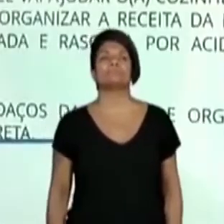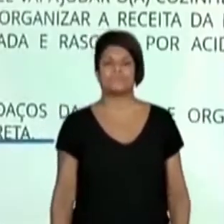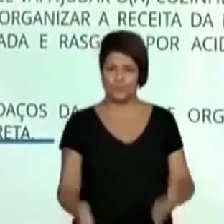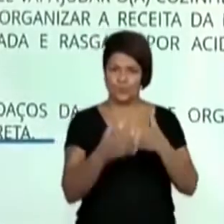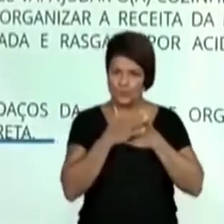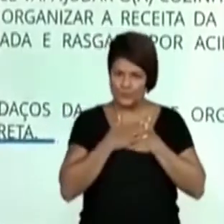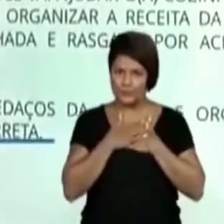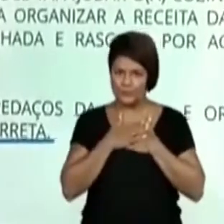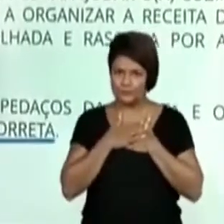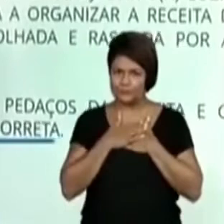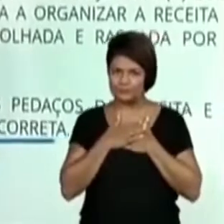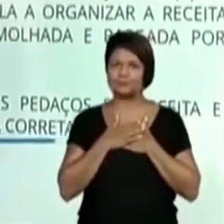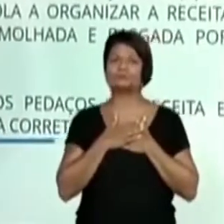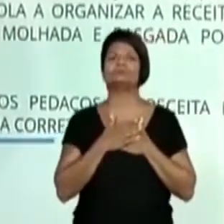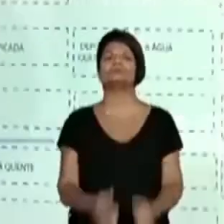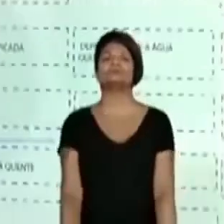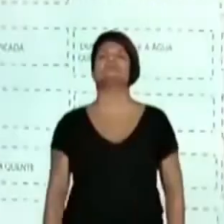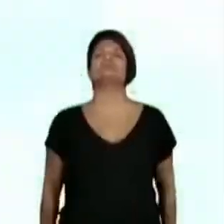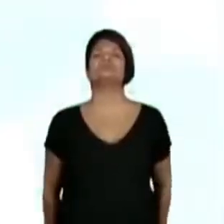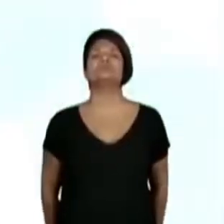Comigo.